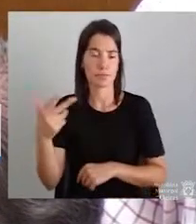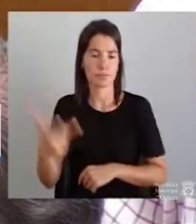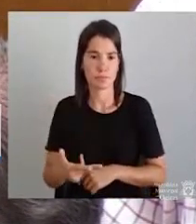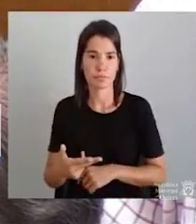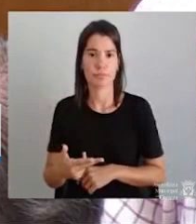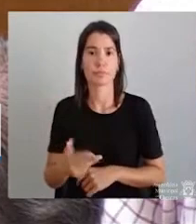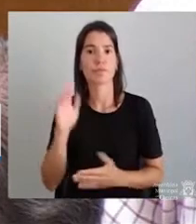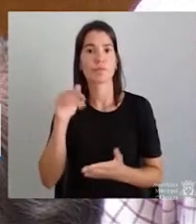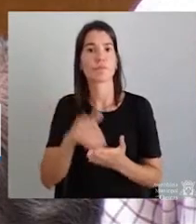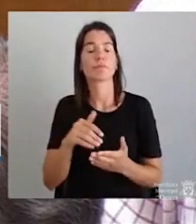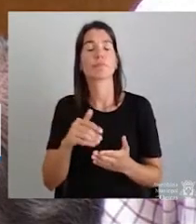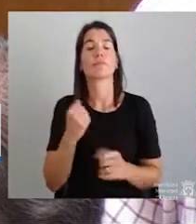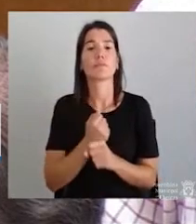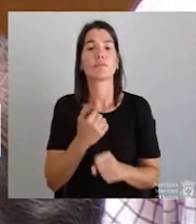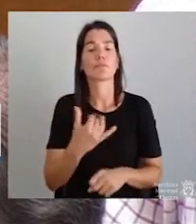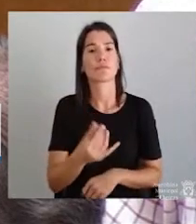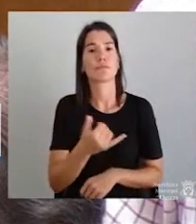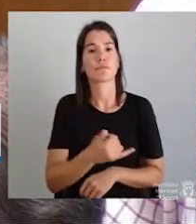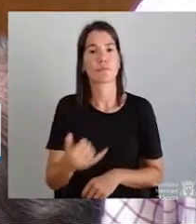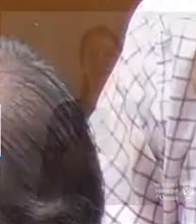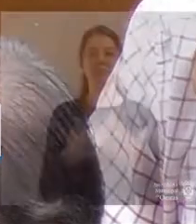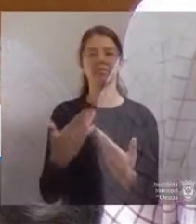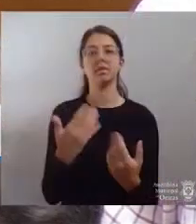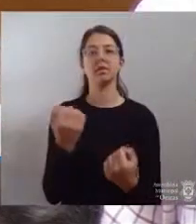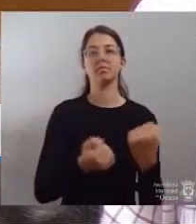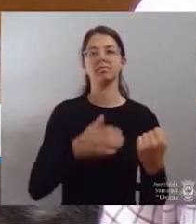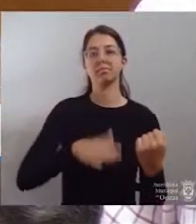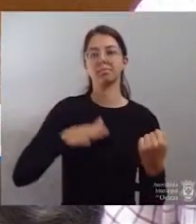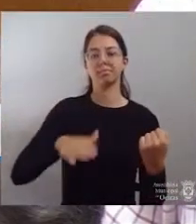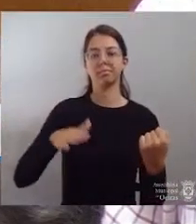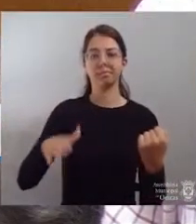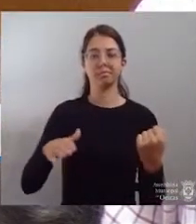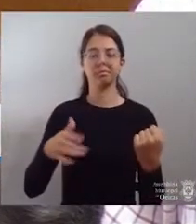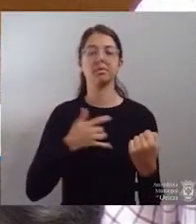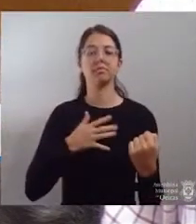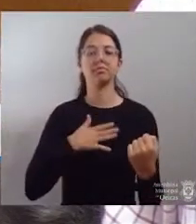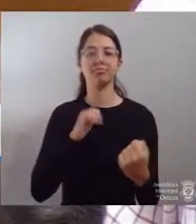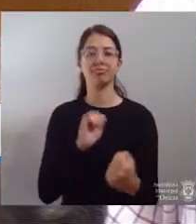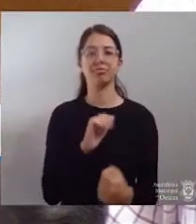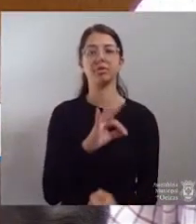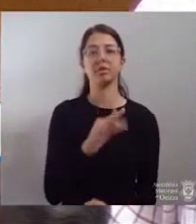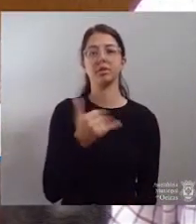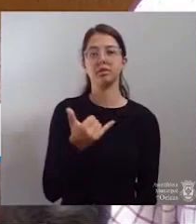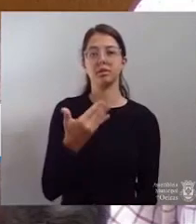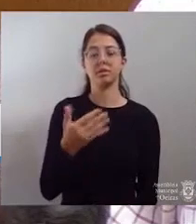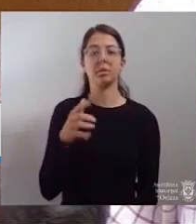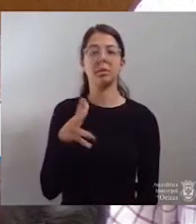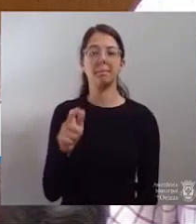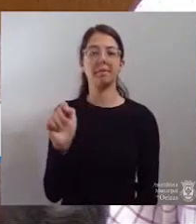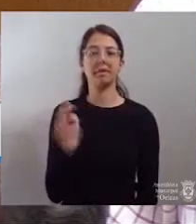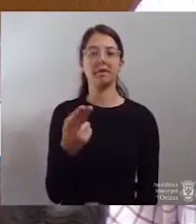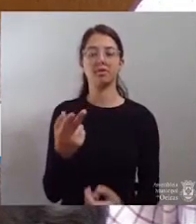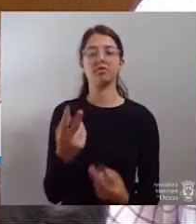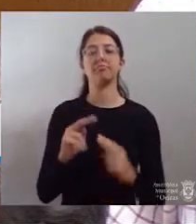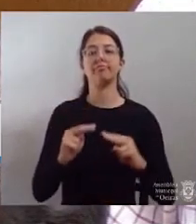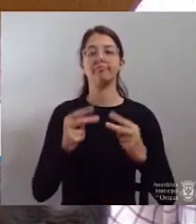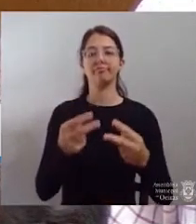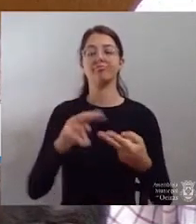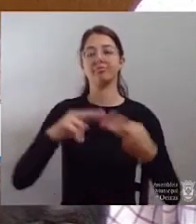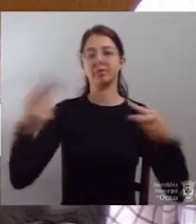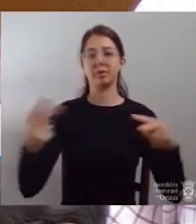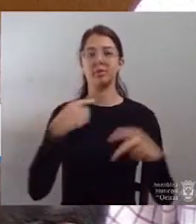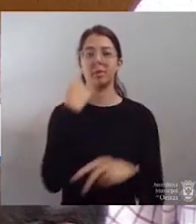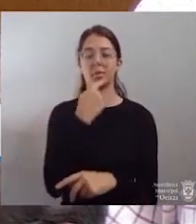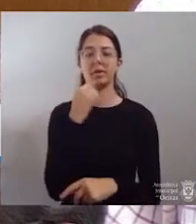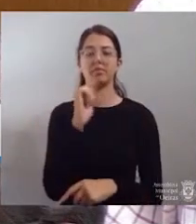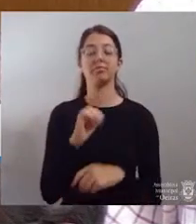2022, a Parques Tejo transferido mais de 421 mil euros para a Câmara Municipal de Oeiras. Mesmo considerando este